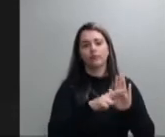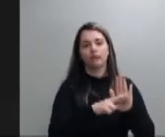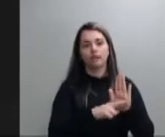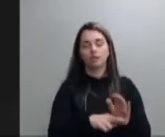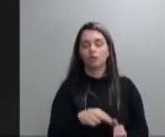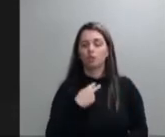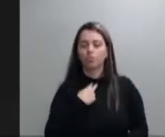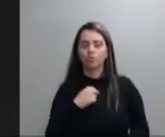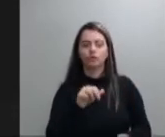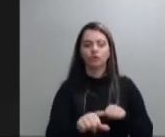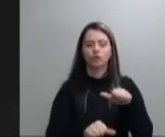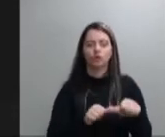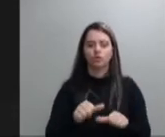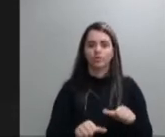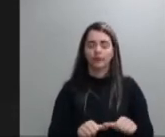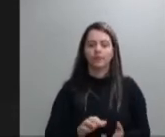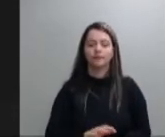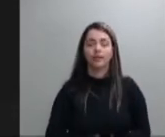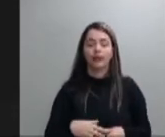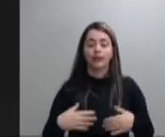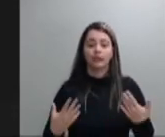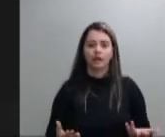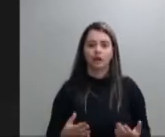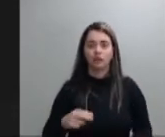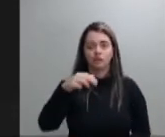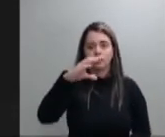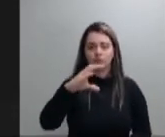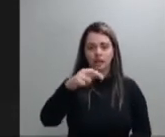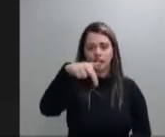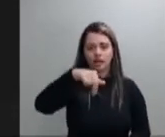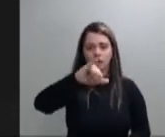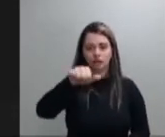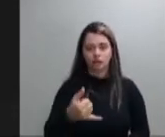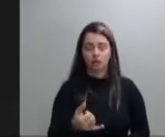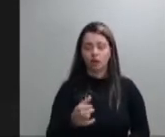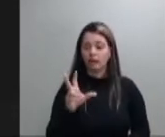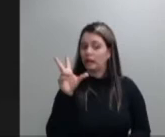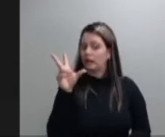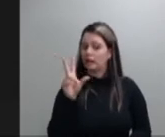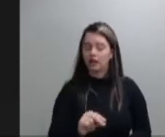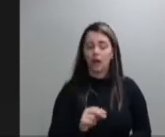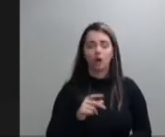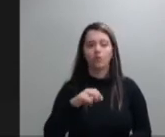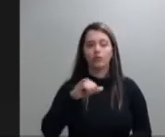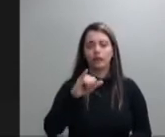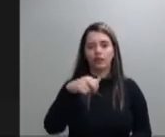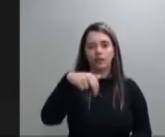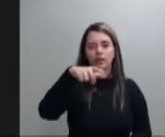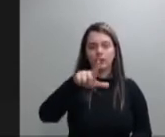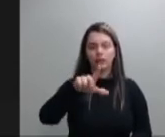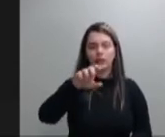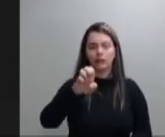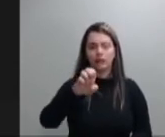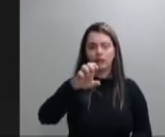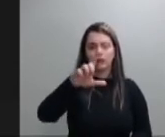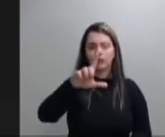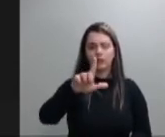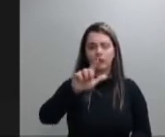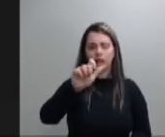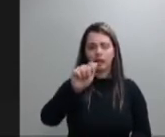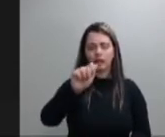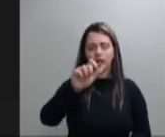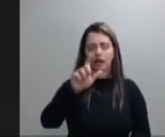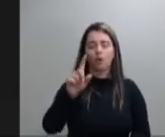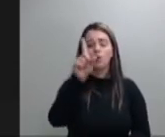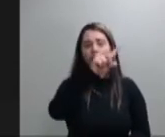ressaltar que o CNJ não considerou ilegal a deliberação da comissão em sua totalidade apenas anulou